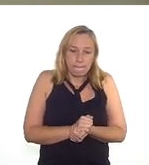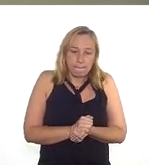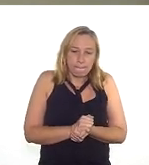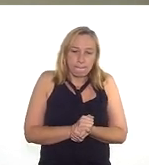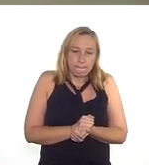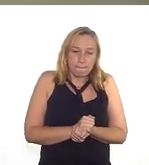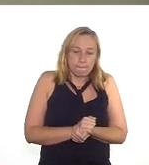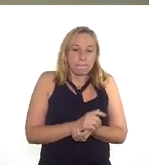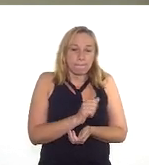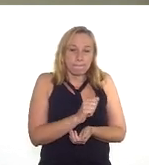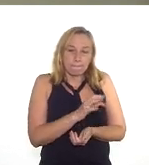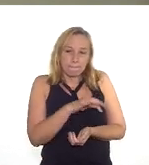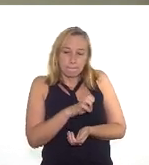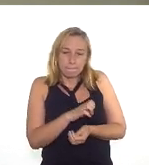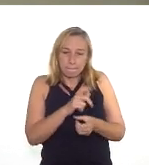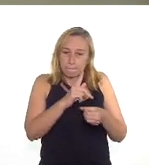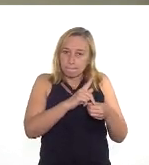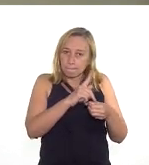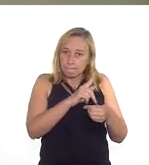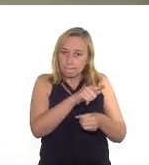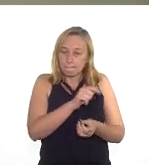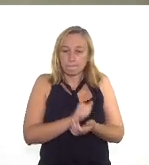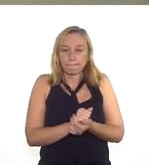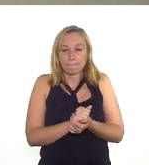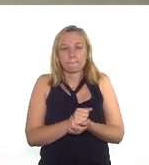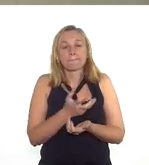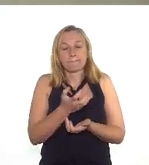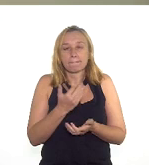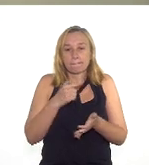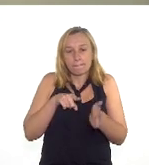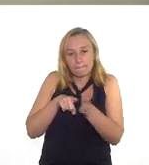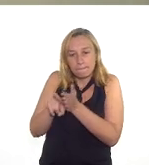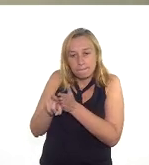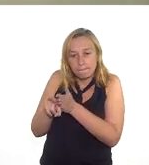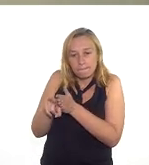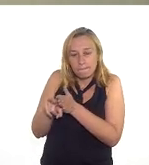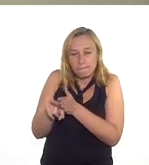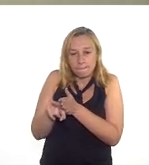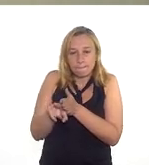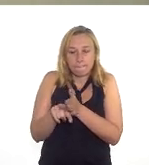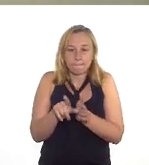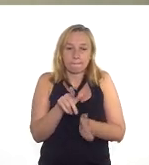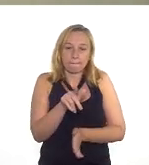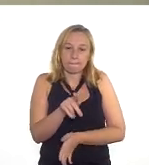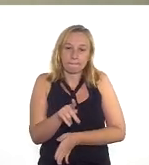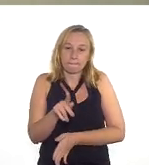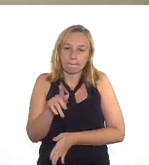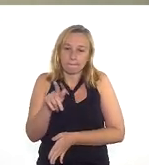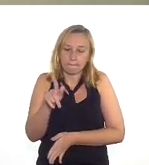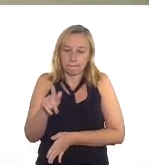a Agência Nacional de Petróleo, eu queria perguntar ao PG-18,